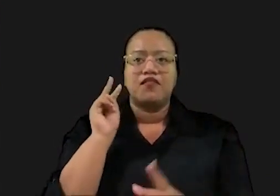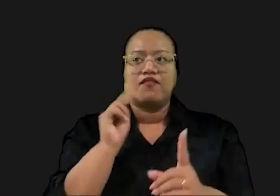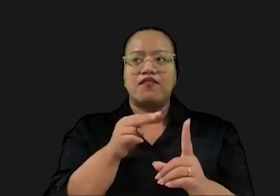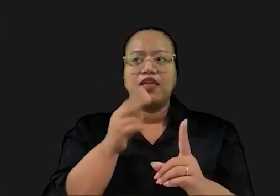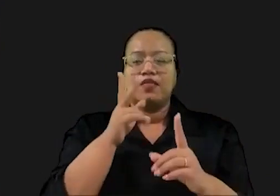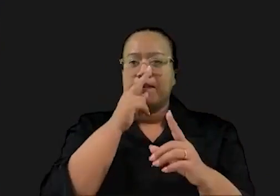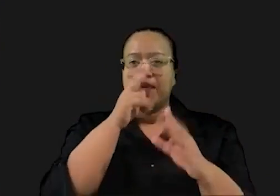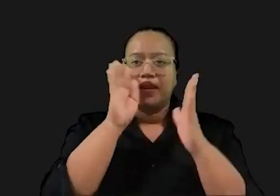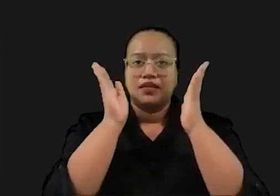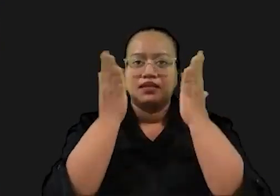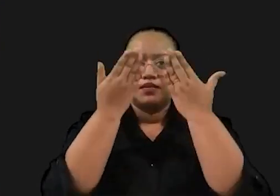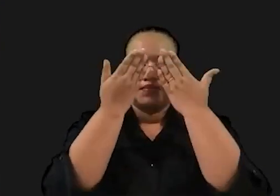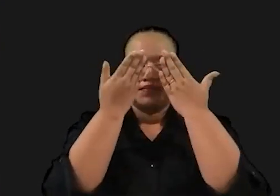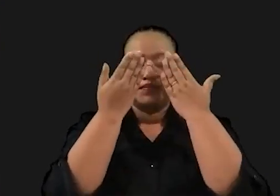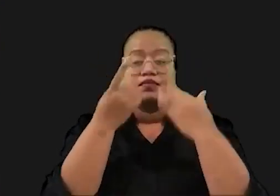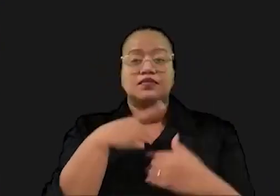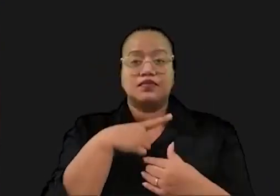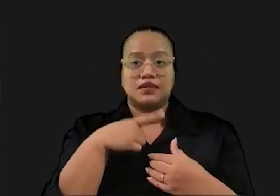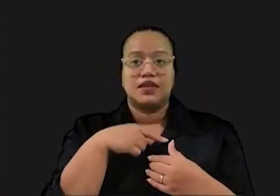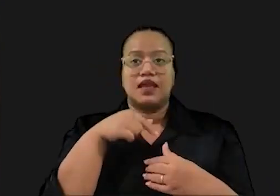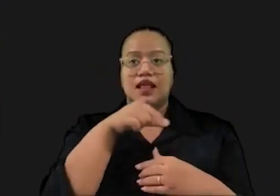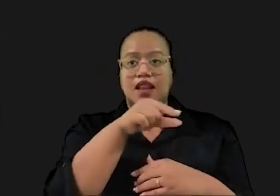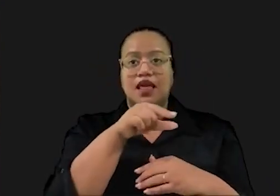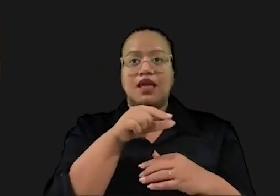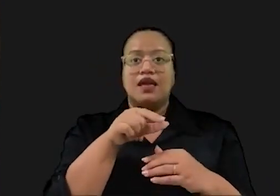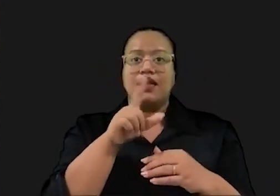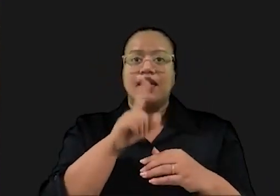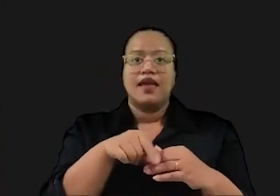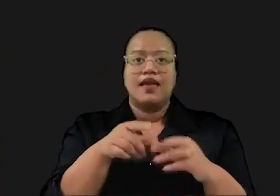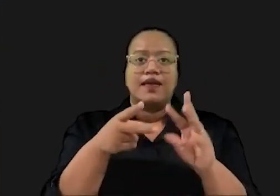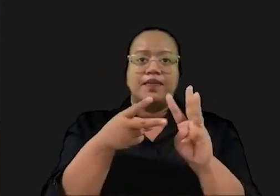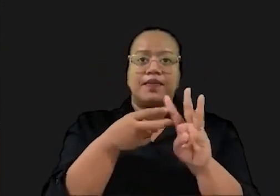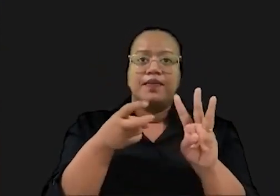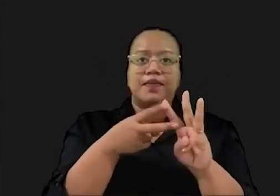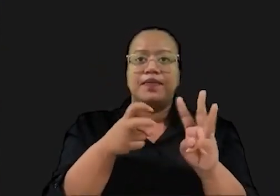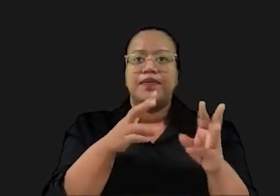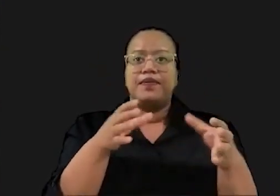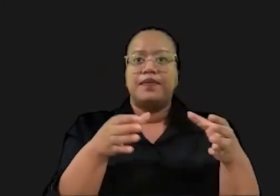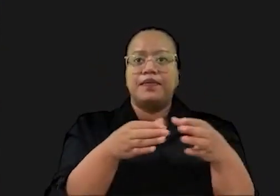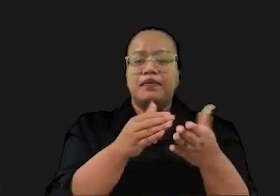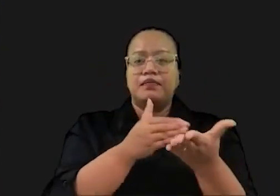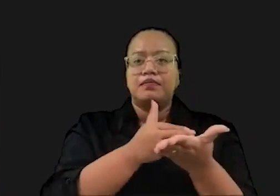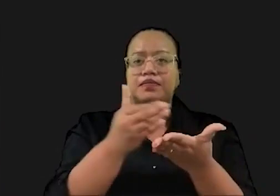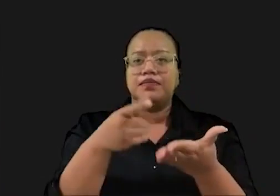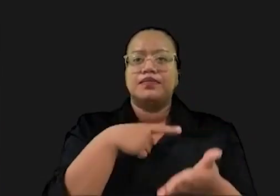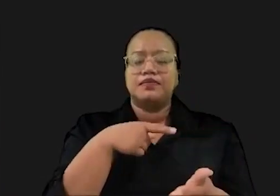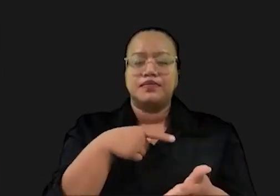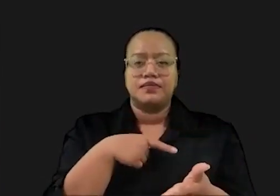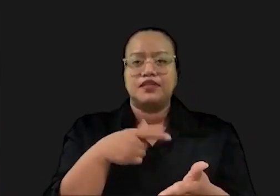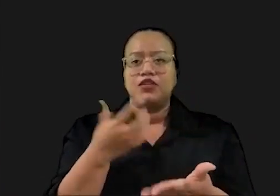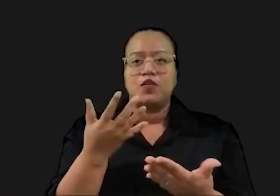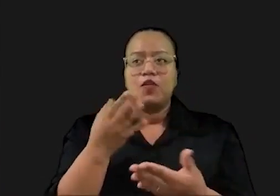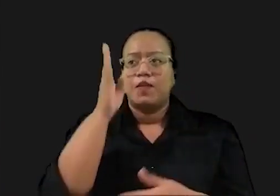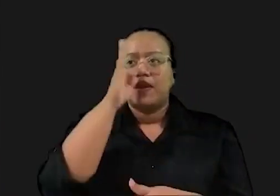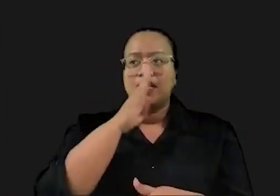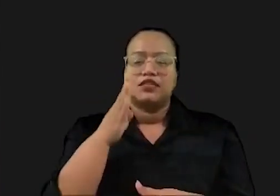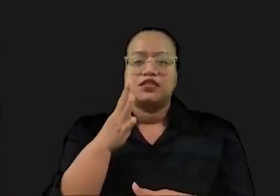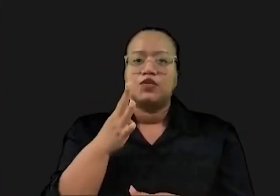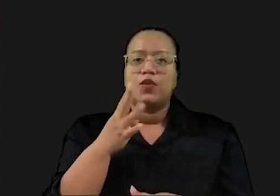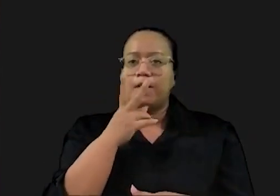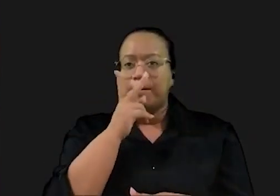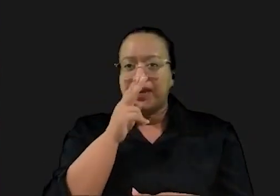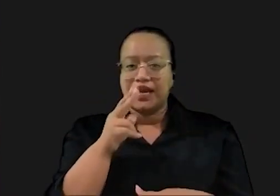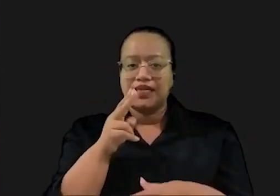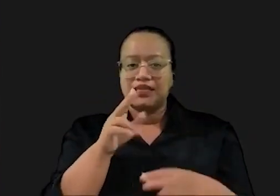são originárias do Brasil. Então, o Brasil ele não se conhece, né? O Carlos Drummond de Andrade dizia assim: